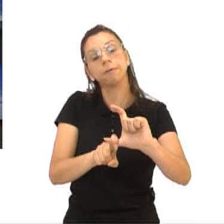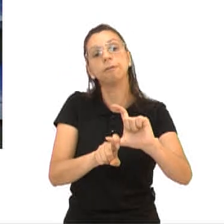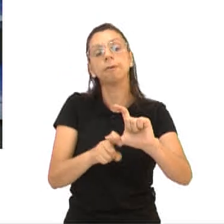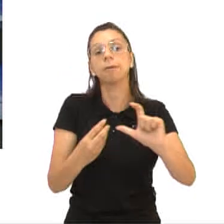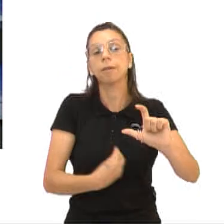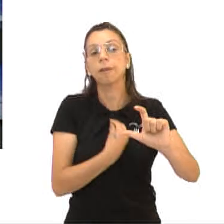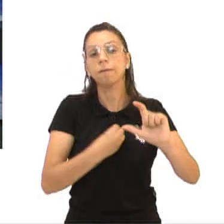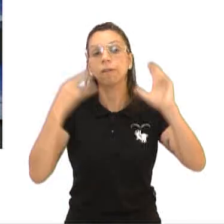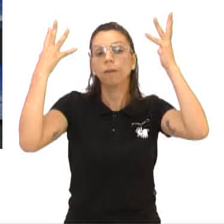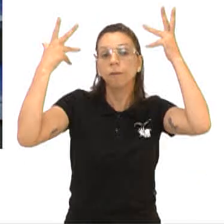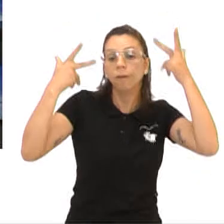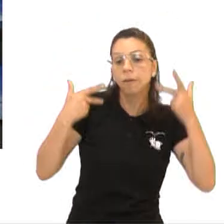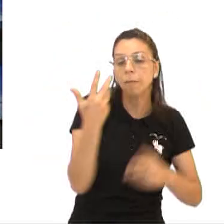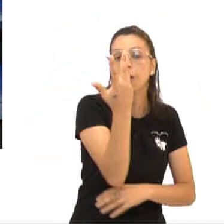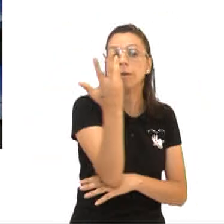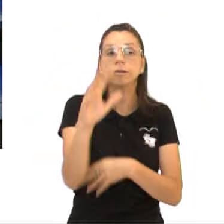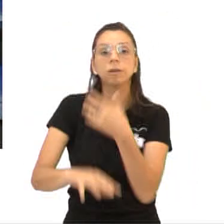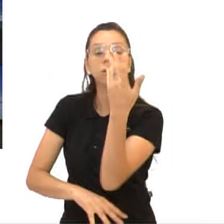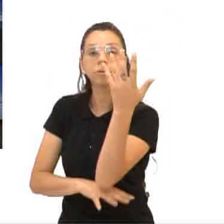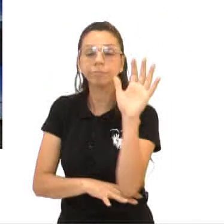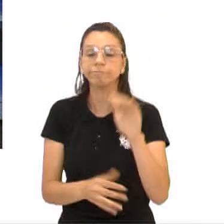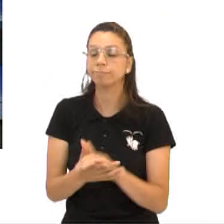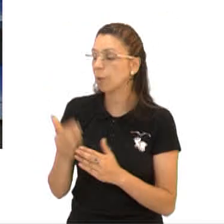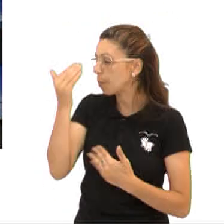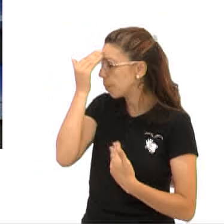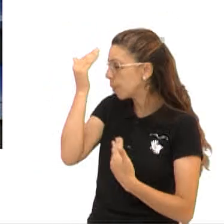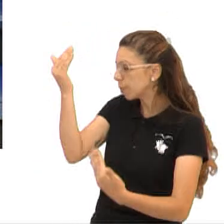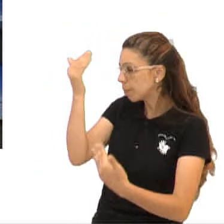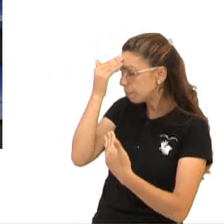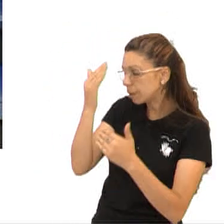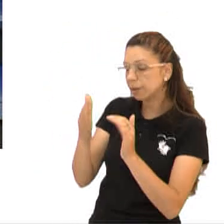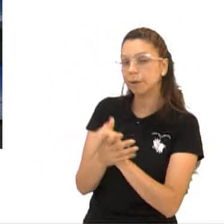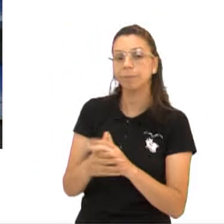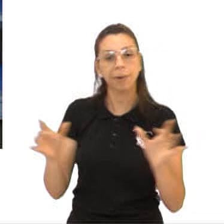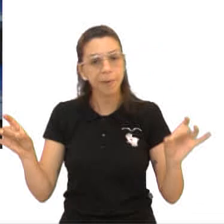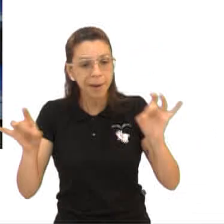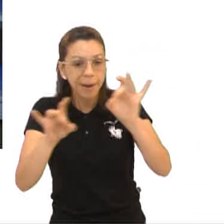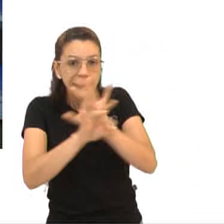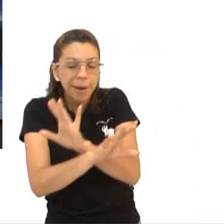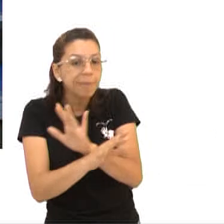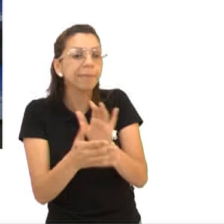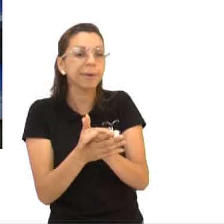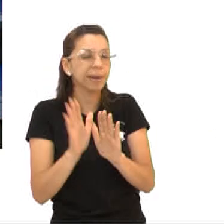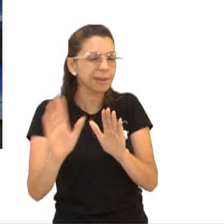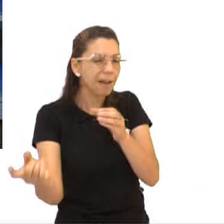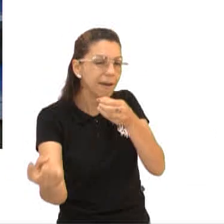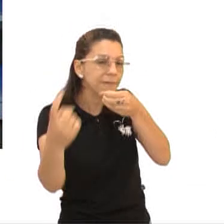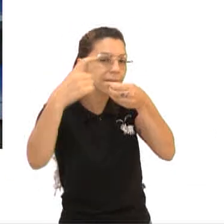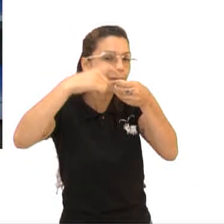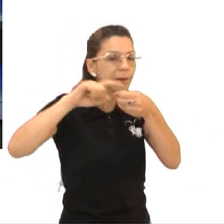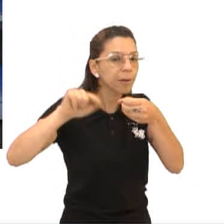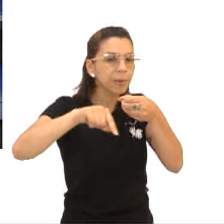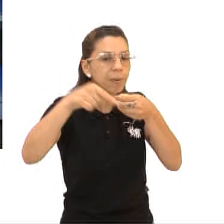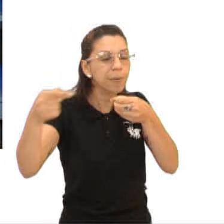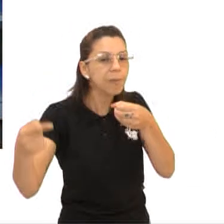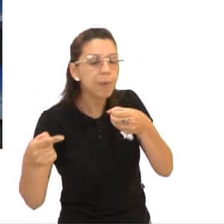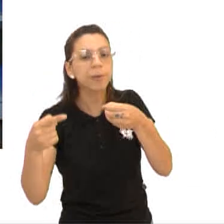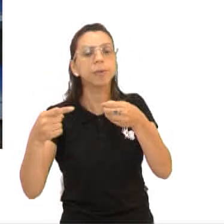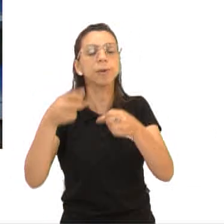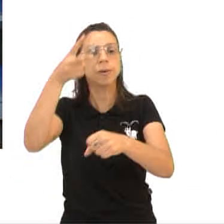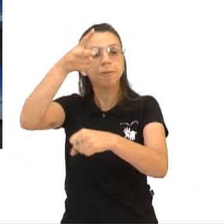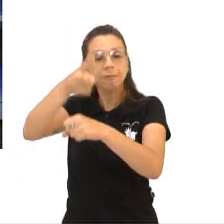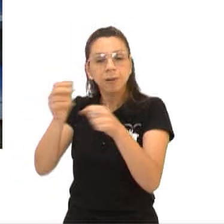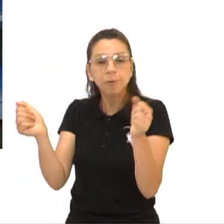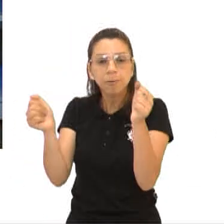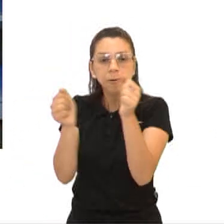plantas. Professor Eloy, muito obrigado. Pessoal, encerramos esse bloco e já voltamos no próximo bloco com o professor